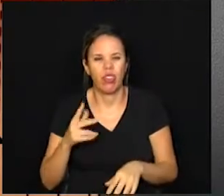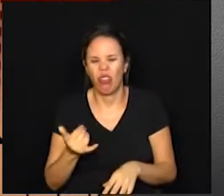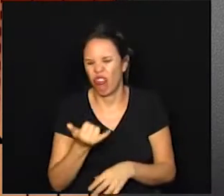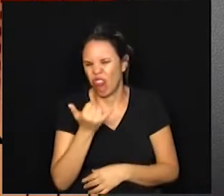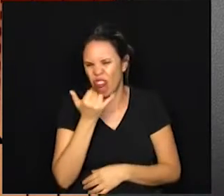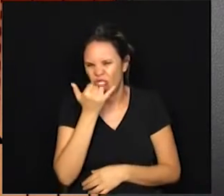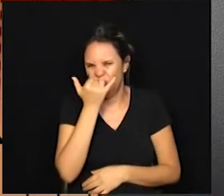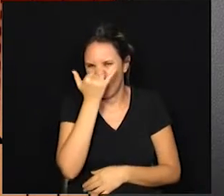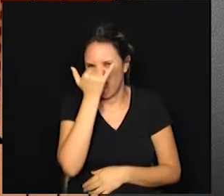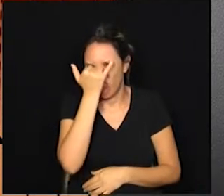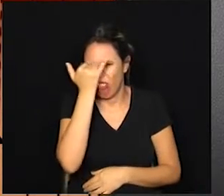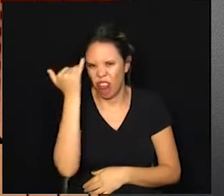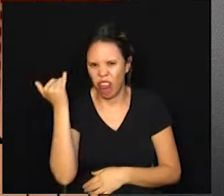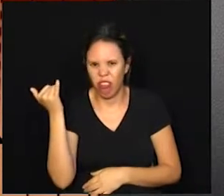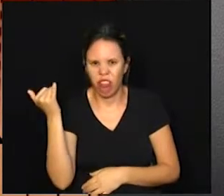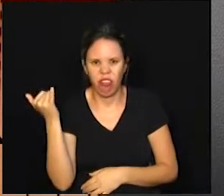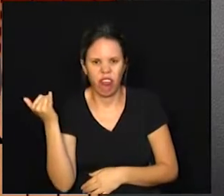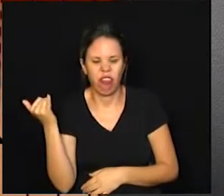tragédia, é uma